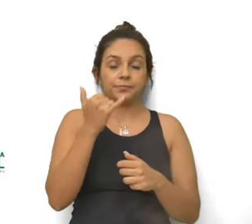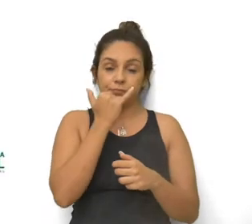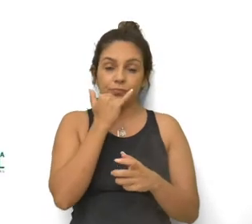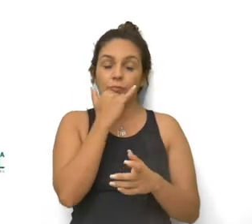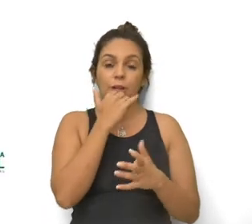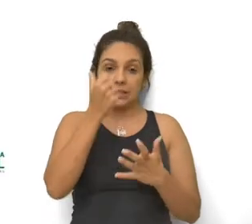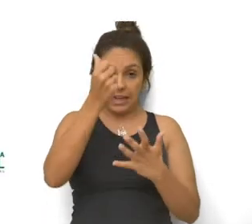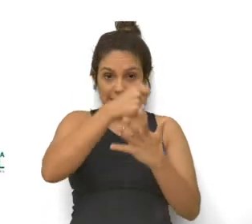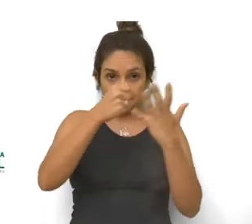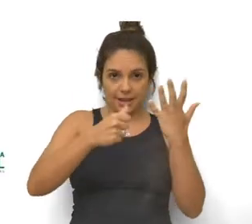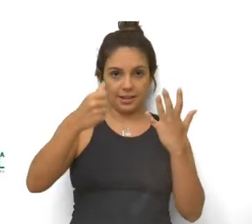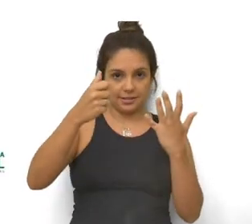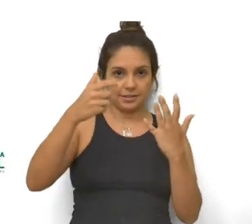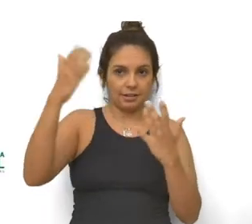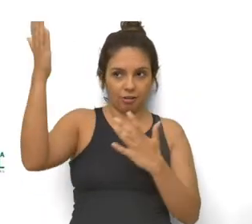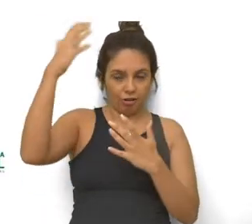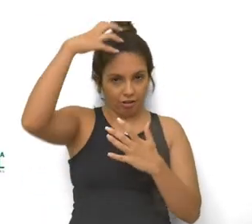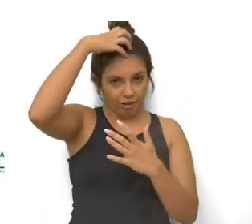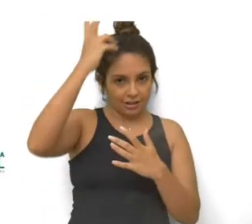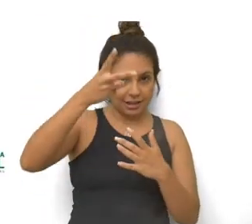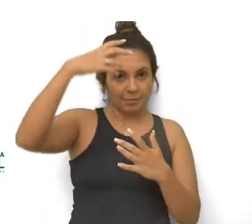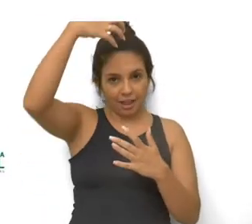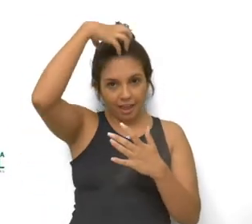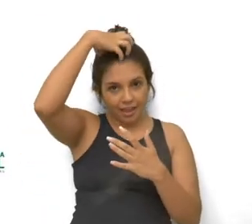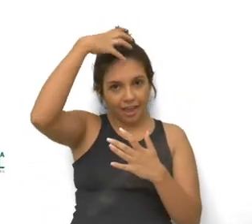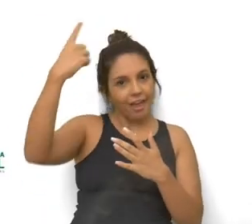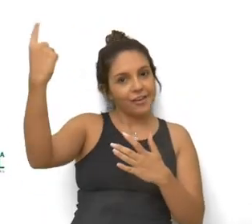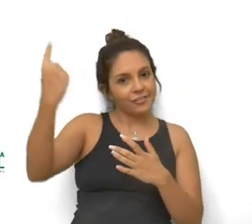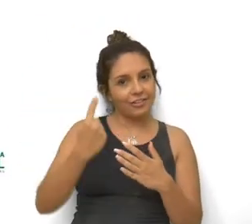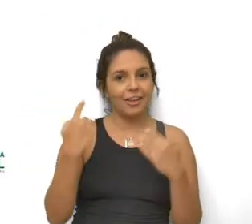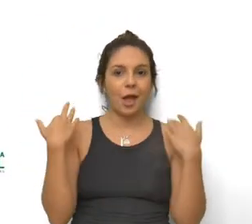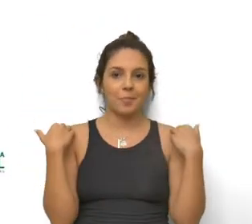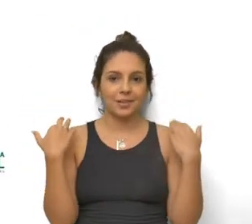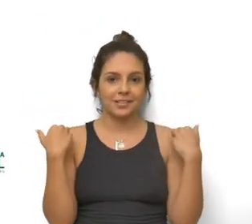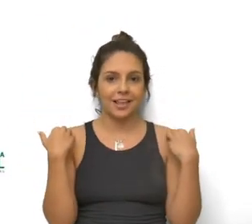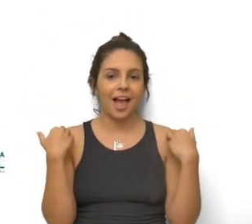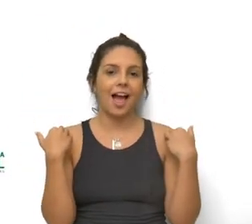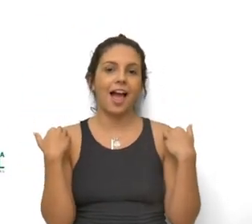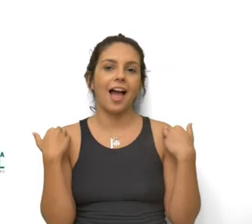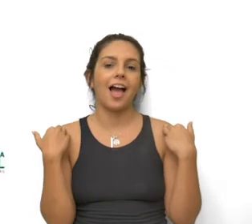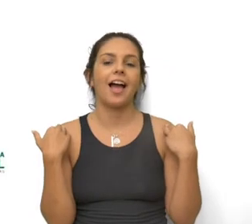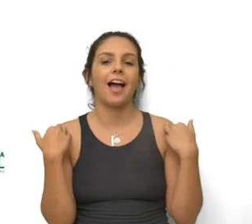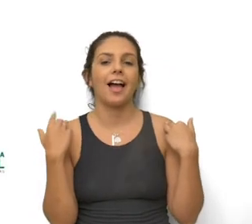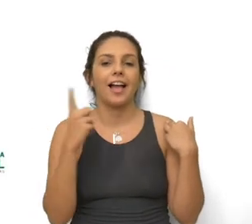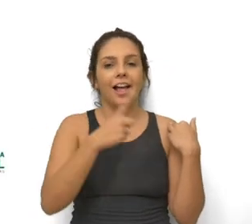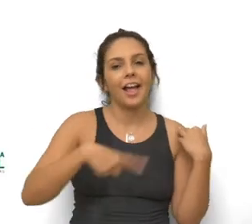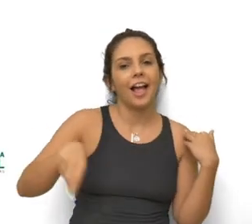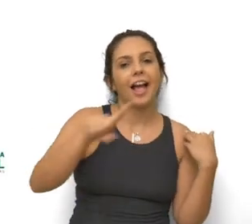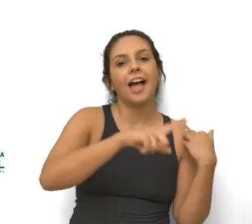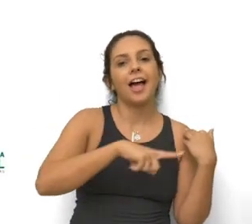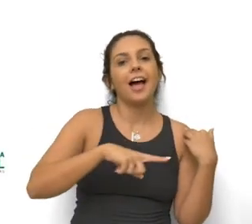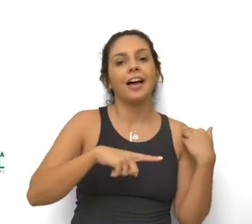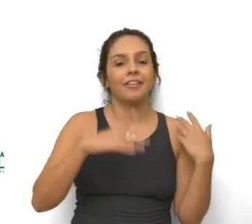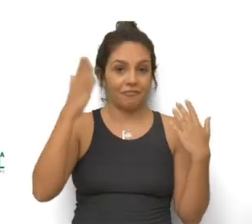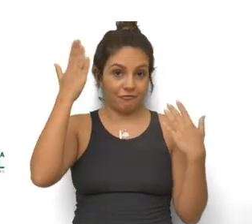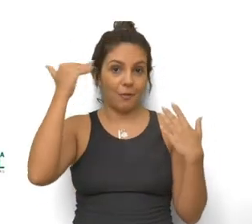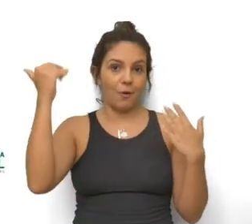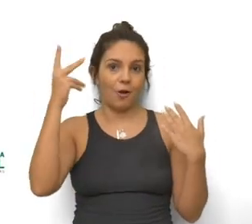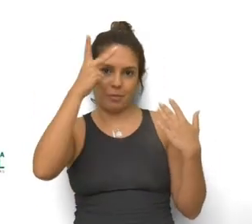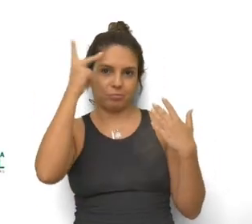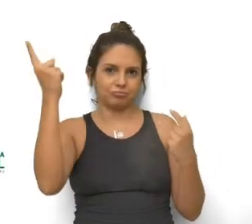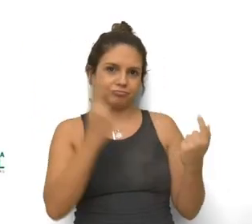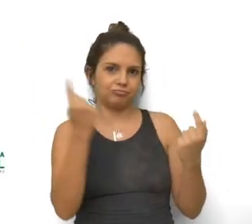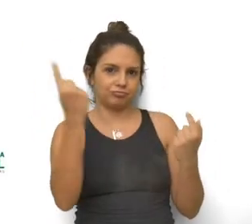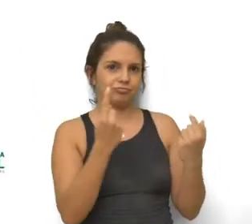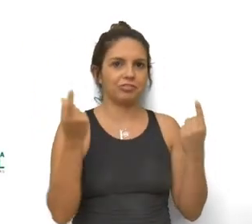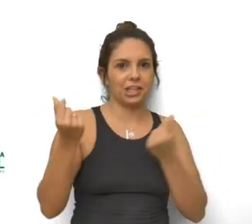serra, se instalava lá. E nos outros 6 meses, era uma cidade interiorana e pacata. E era assim